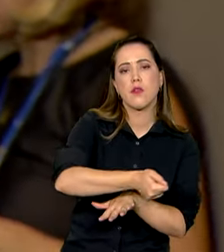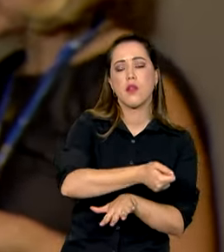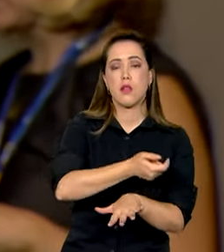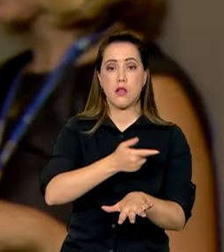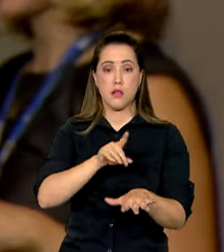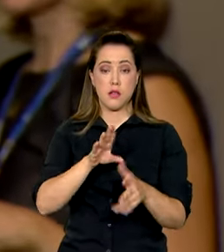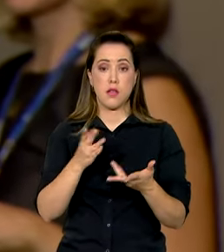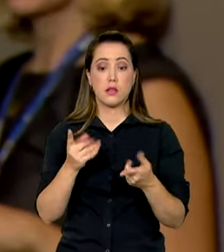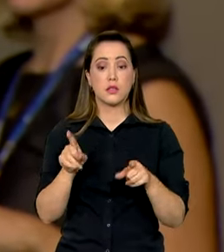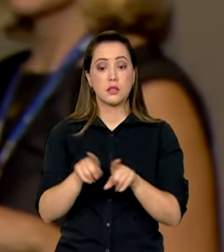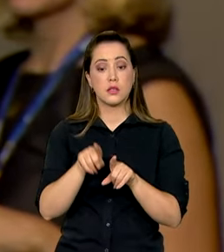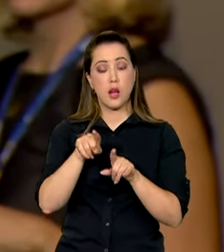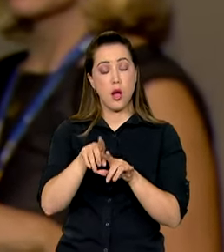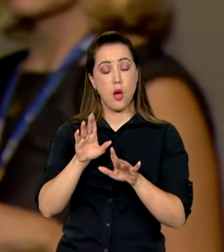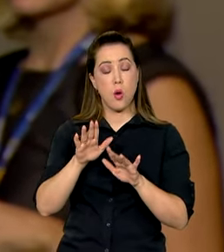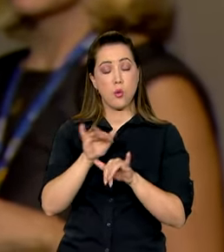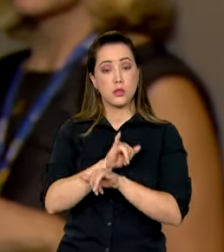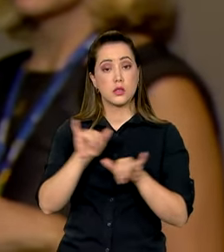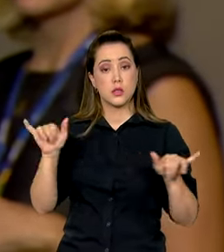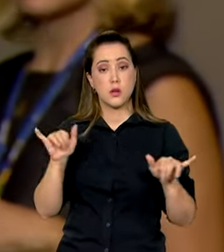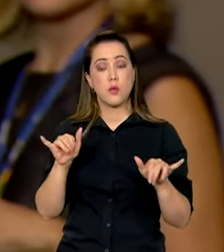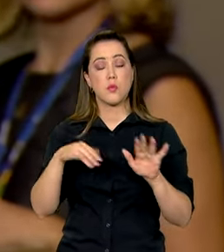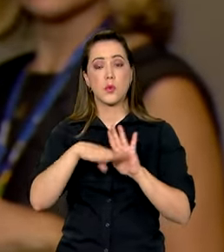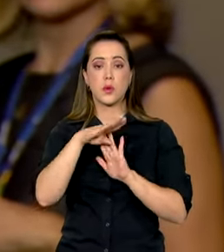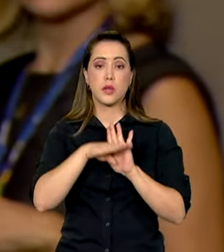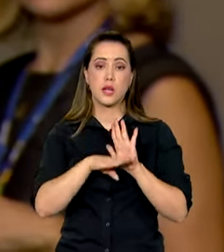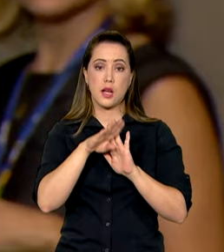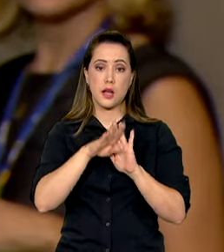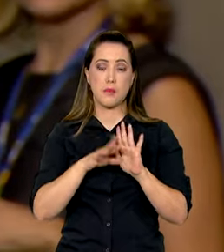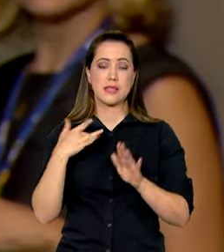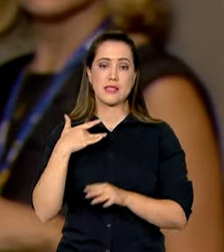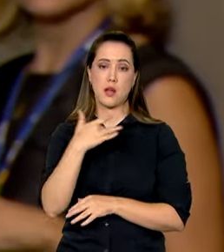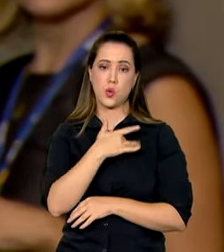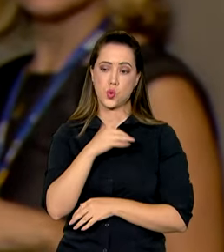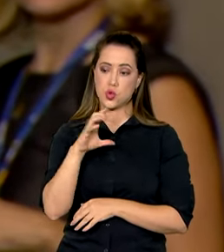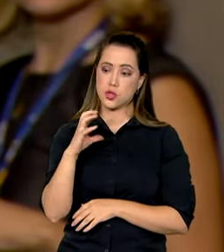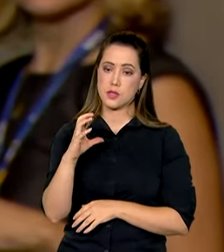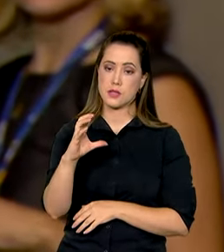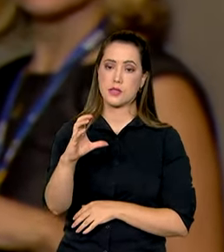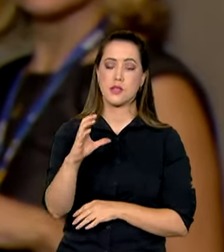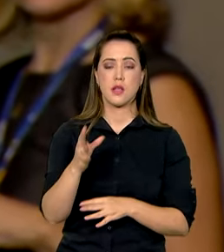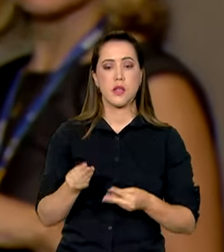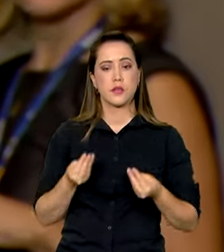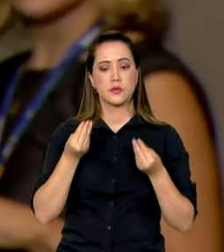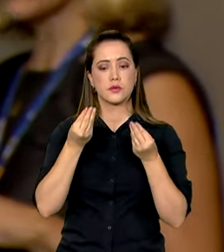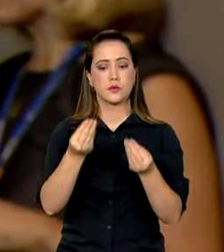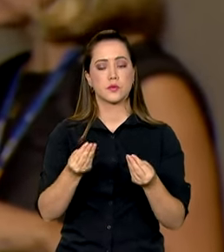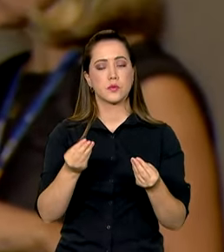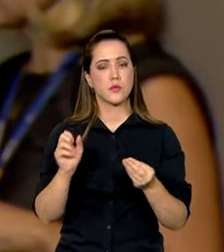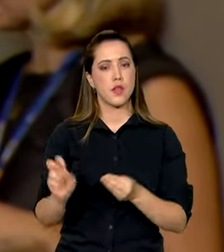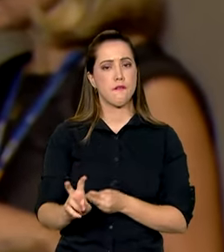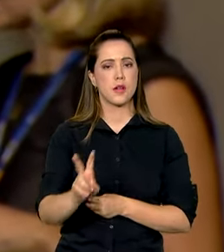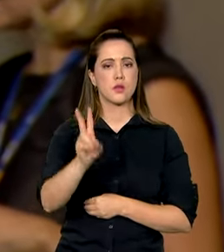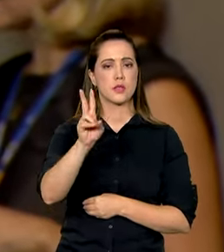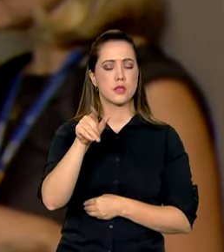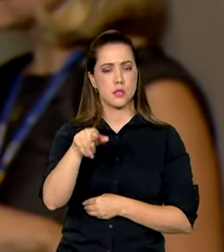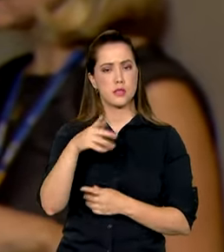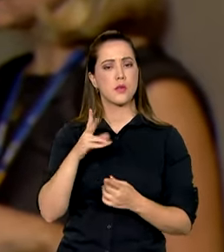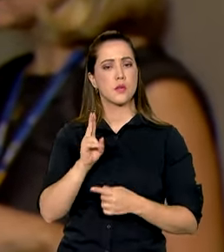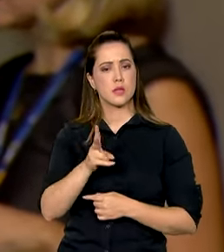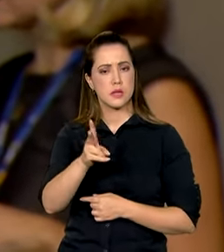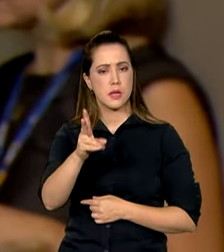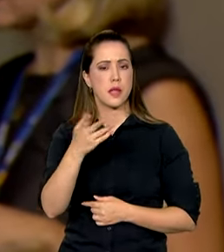programa Saúde e Consciência, o governo dá uma demonstração inequívoca de valorização e confiança na ciência e de enfrentamento ao negacionismo